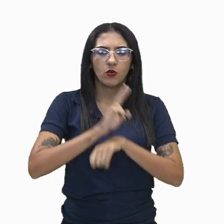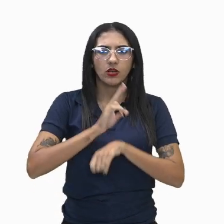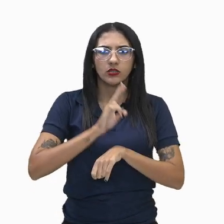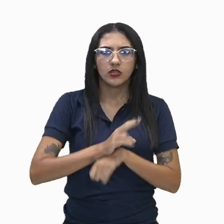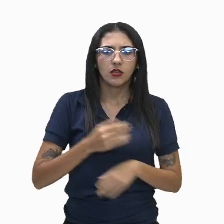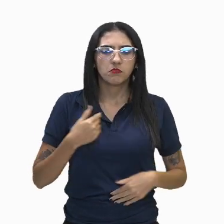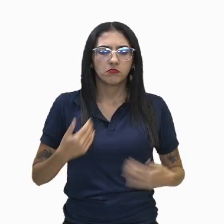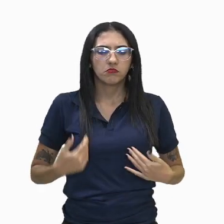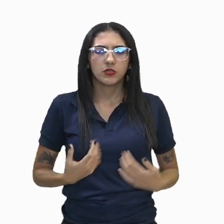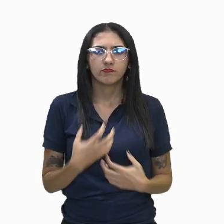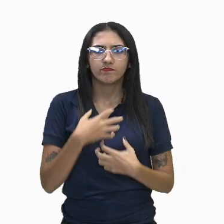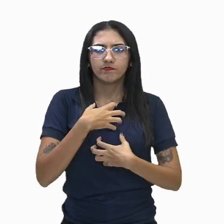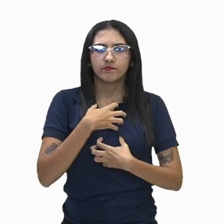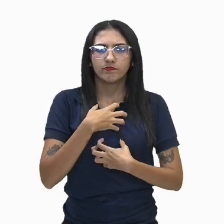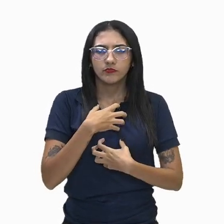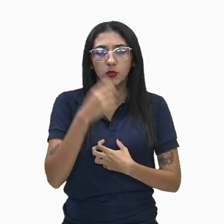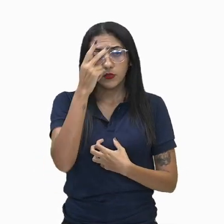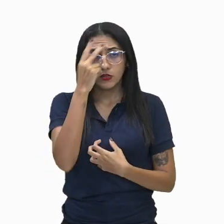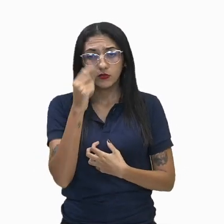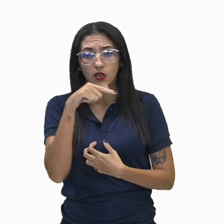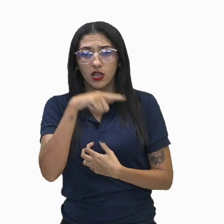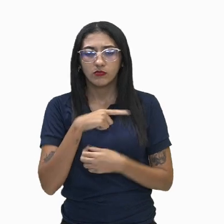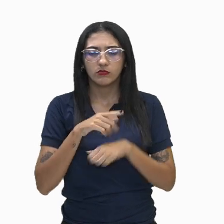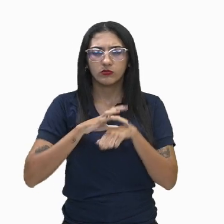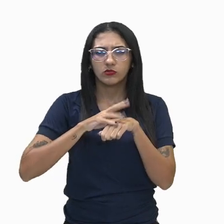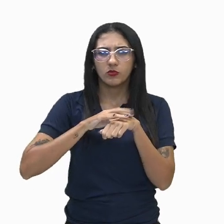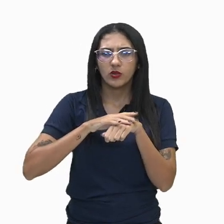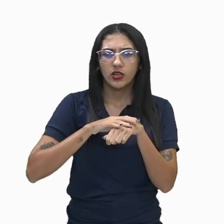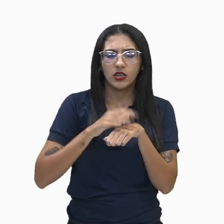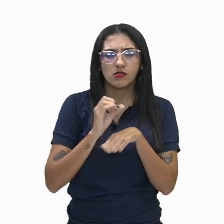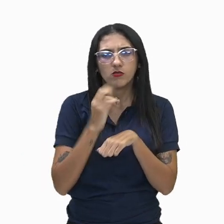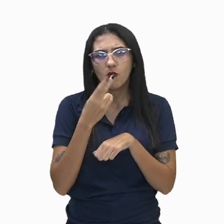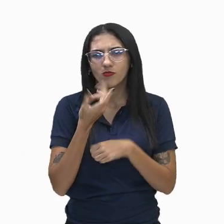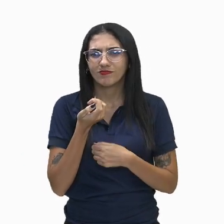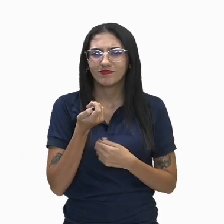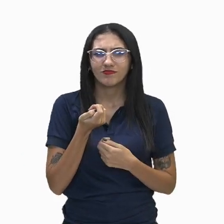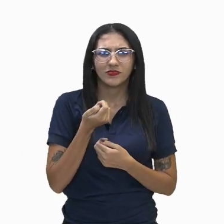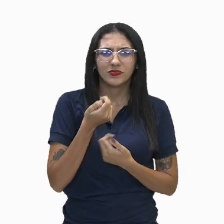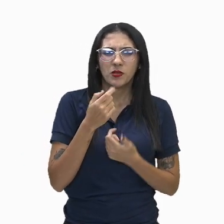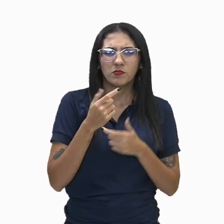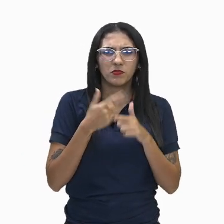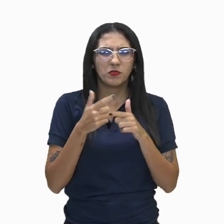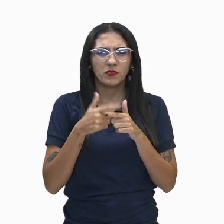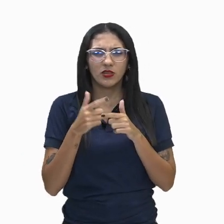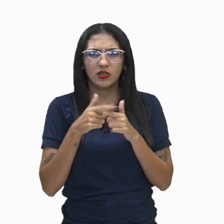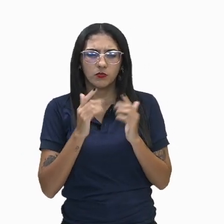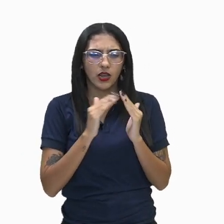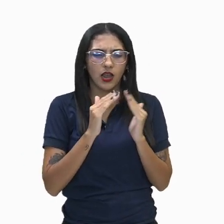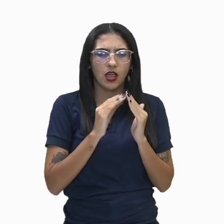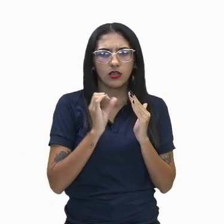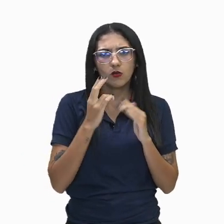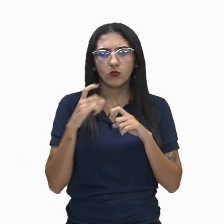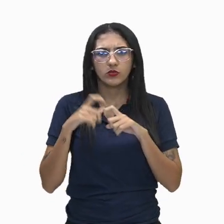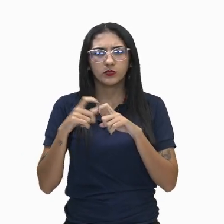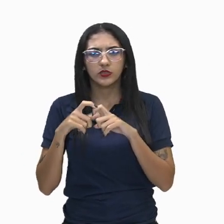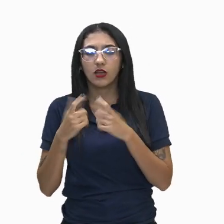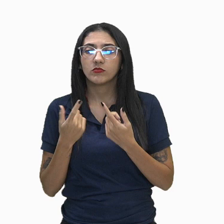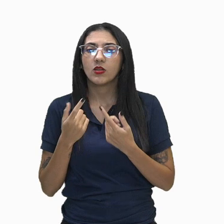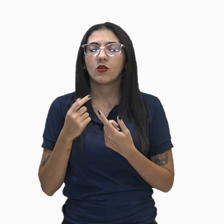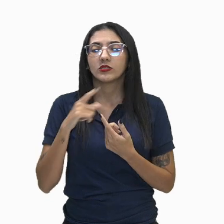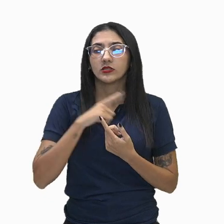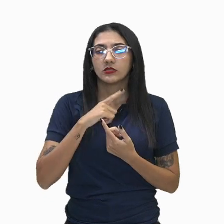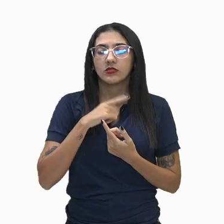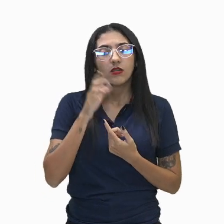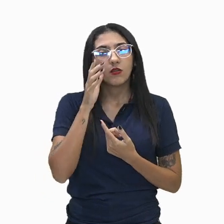e espiritual de uma pessoa que está doente, que está numa situação complicada no hospital ou em casa, né? Então, sempre é